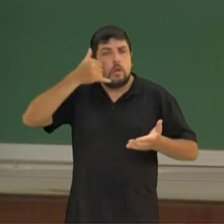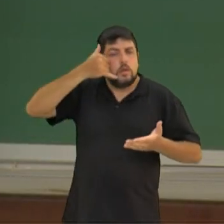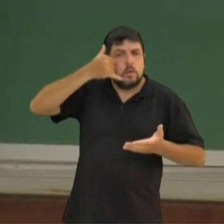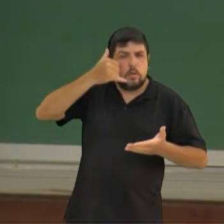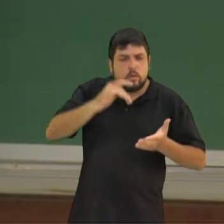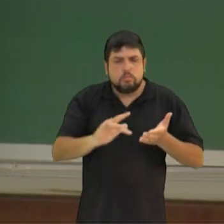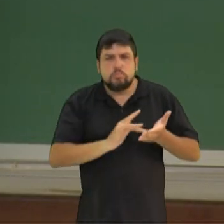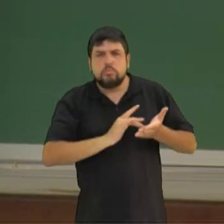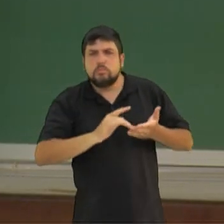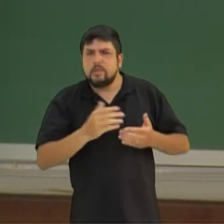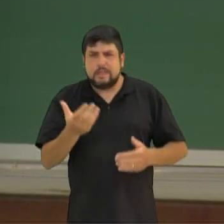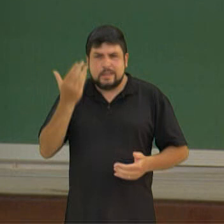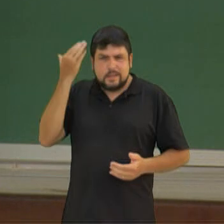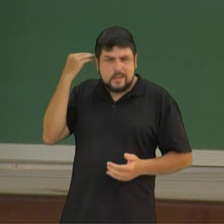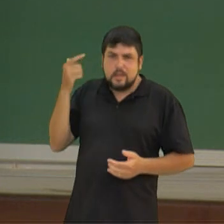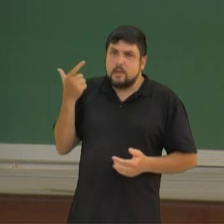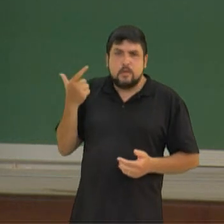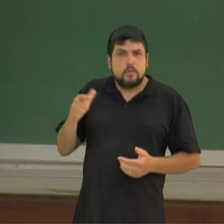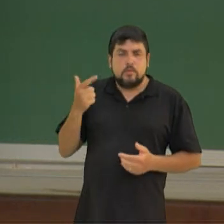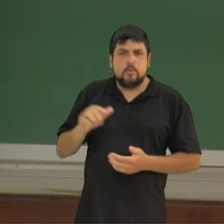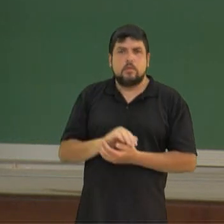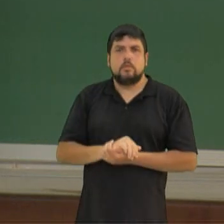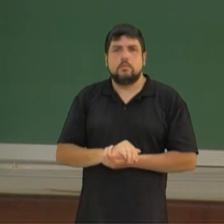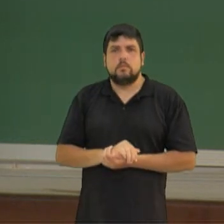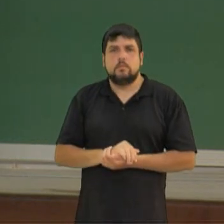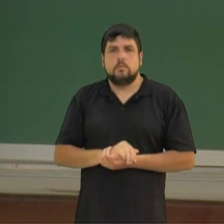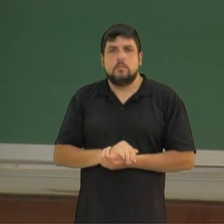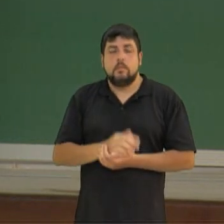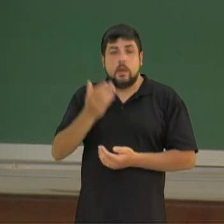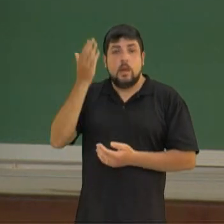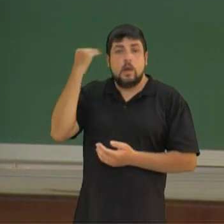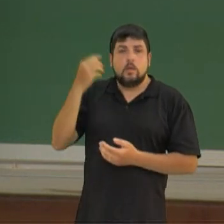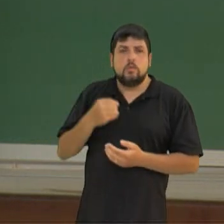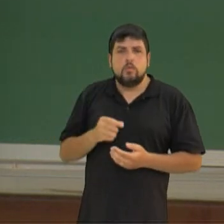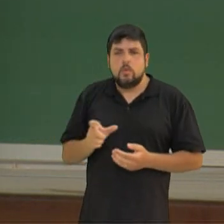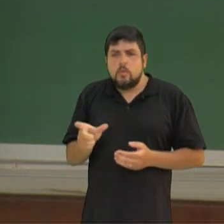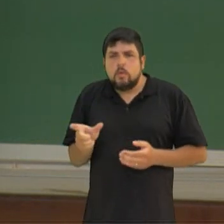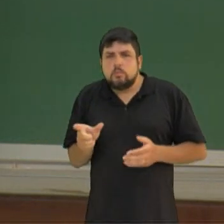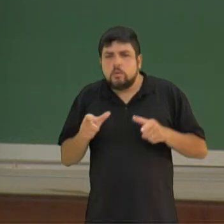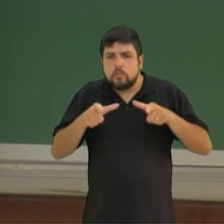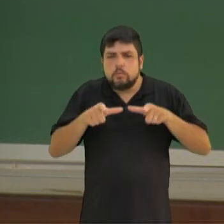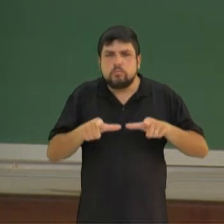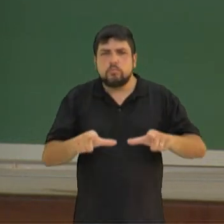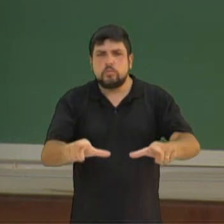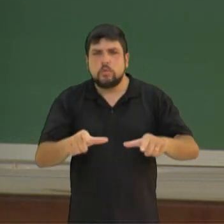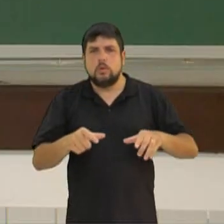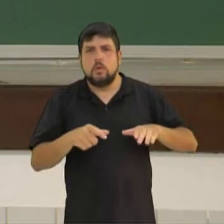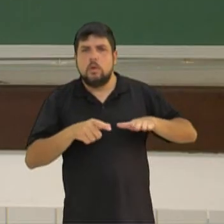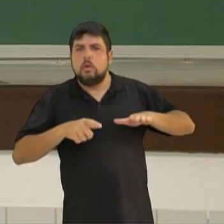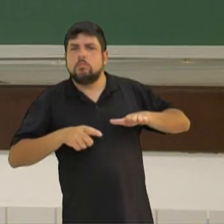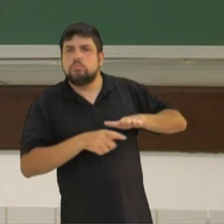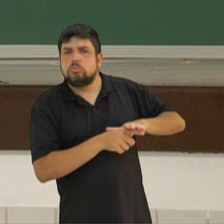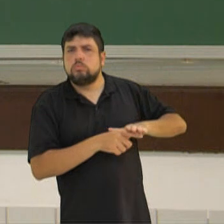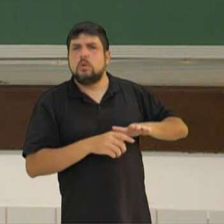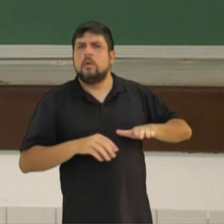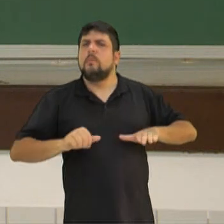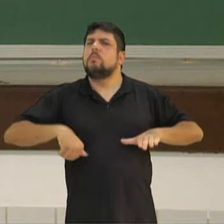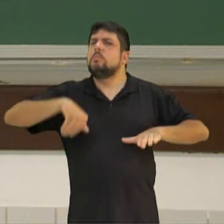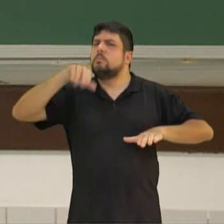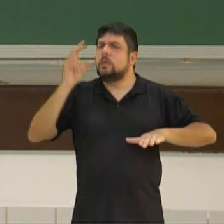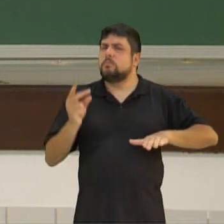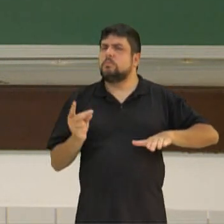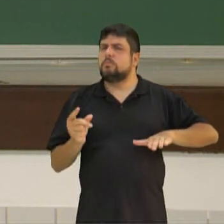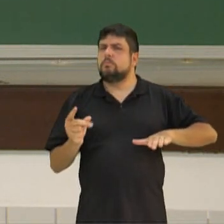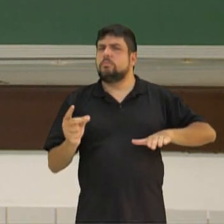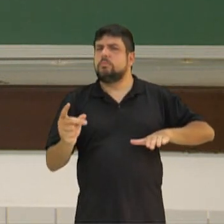anos atrás, por exemplo. E os eletrônicos como toca-fita, videocassete, rádio, TVs, duravam muito mais tempo e eram muito